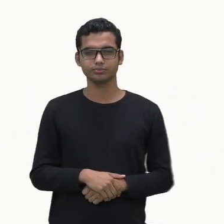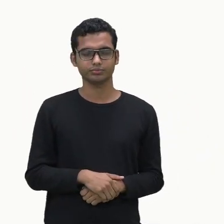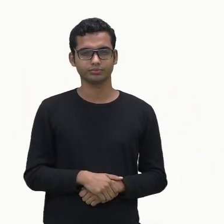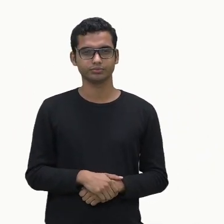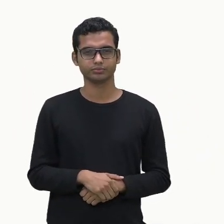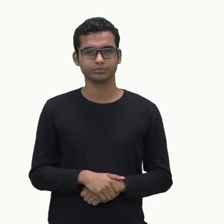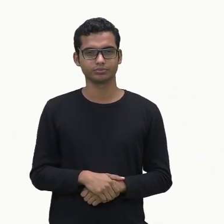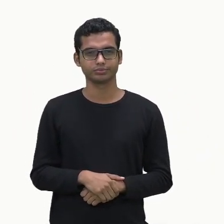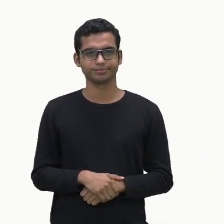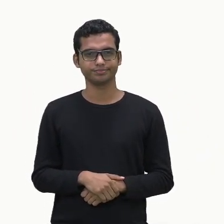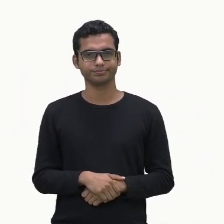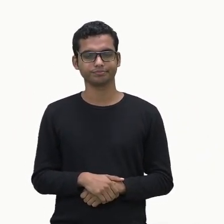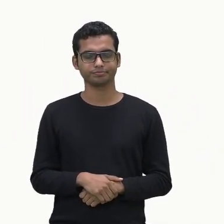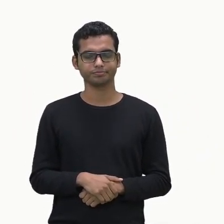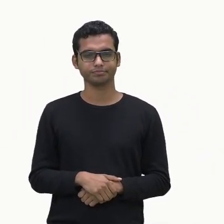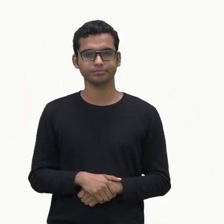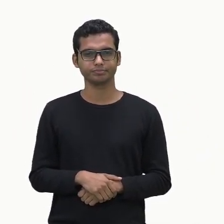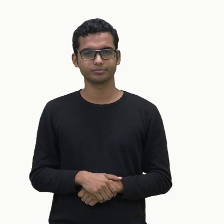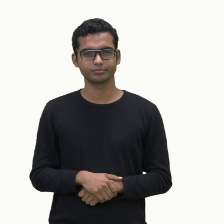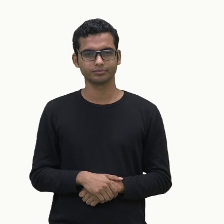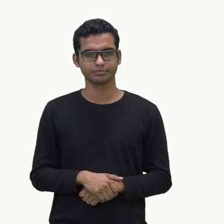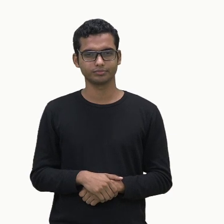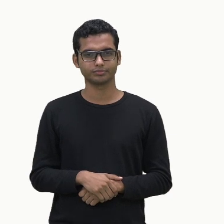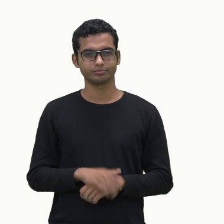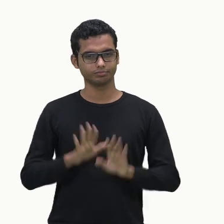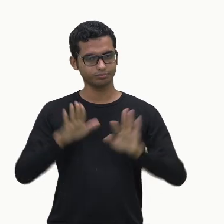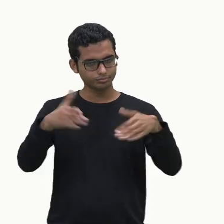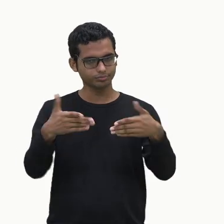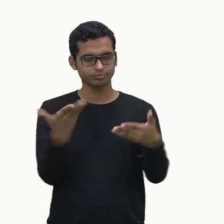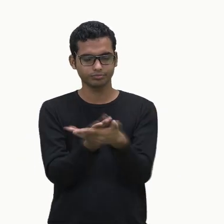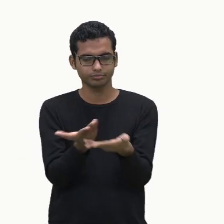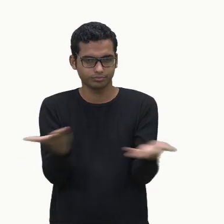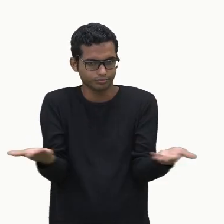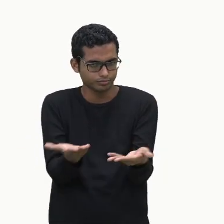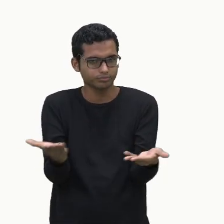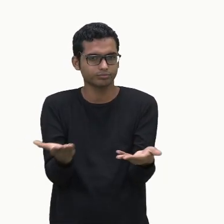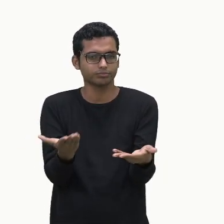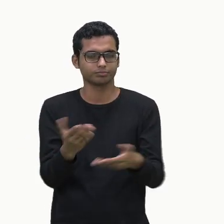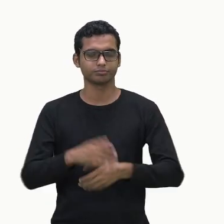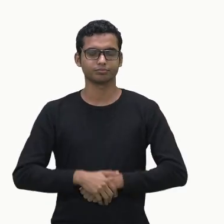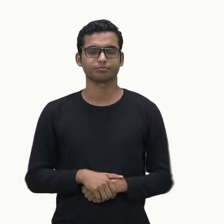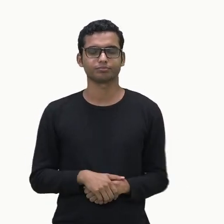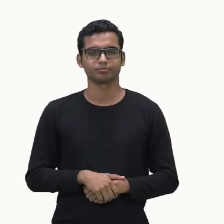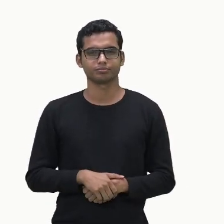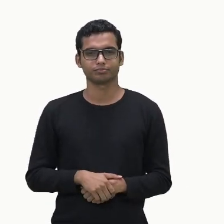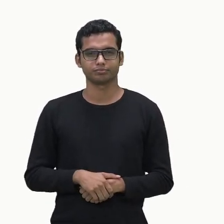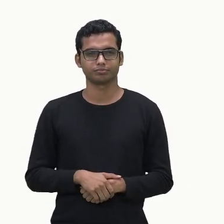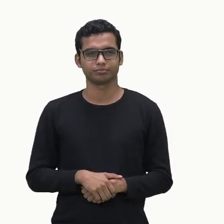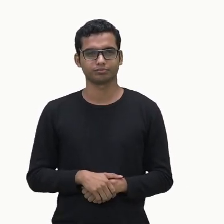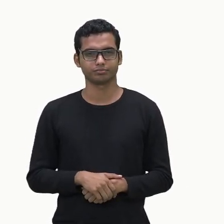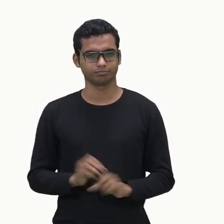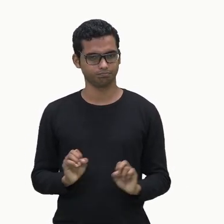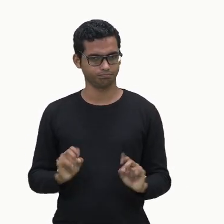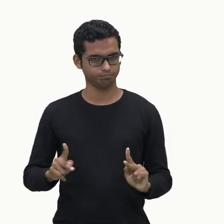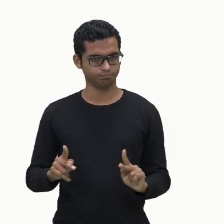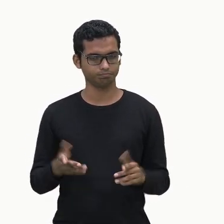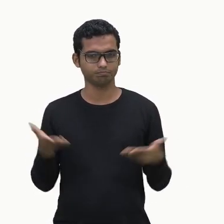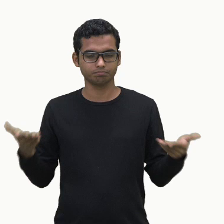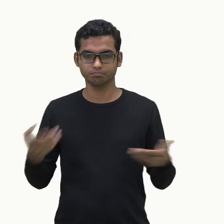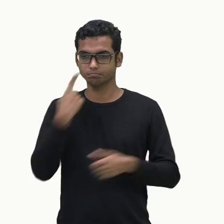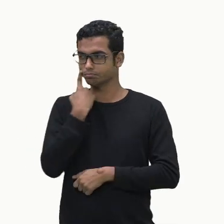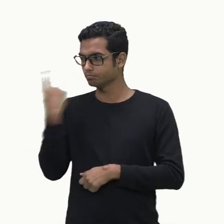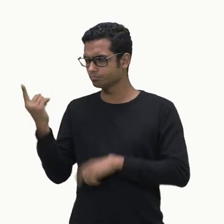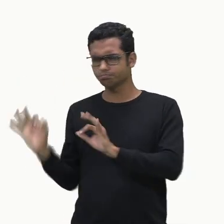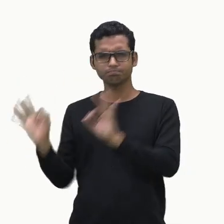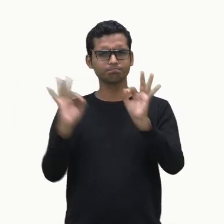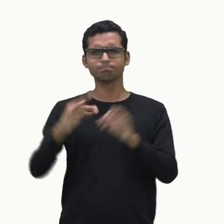o objeto que nós vamos nos concentrar na aula de hoje, bom? E aí você deve